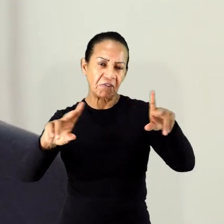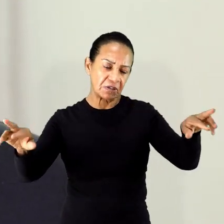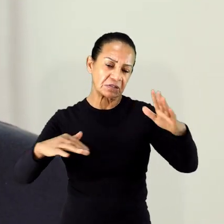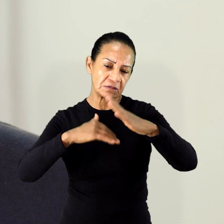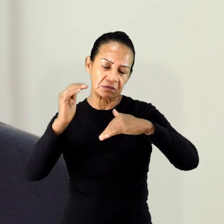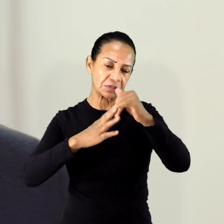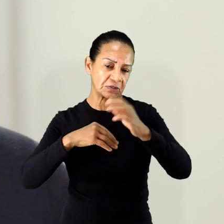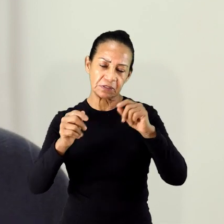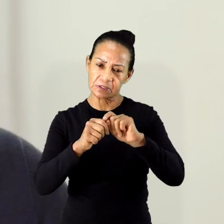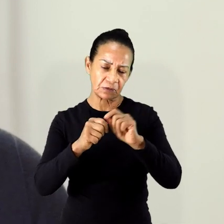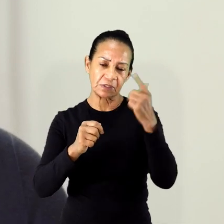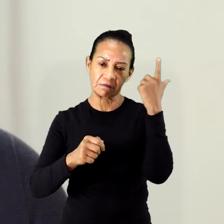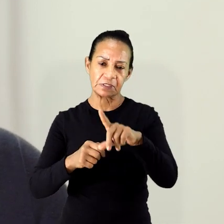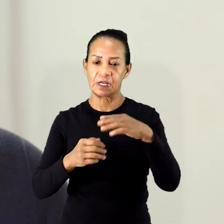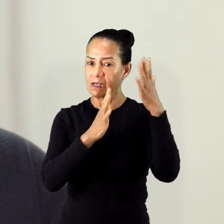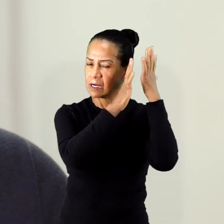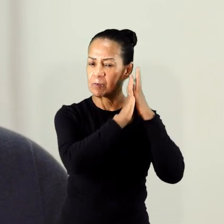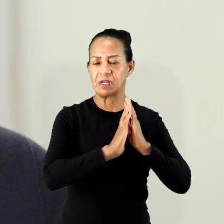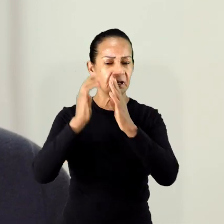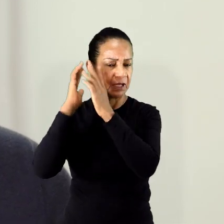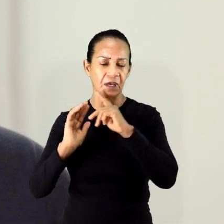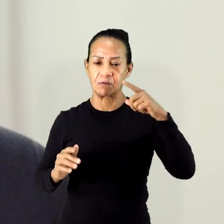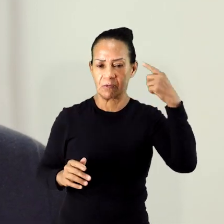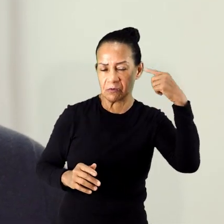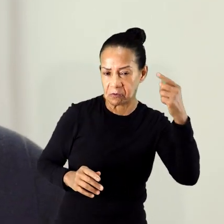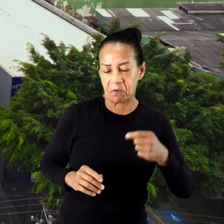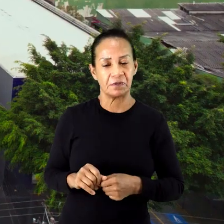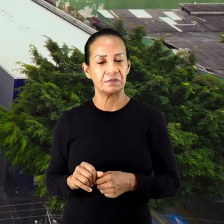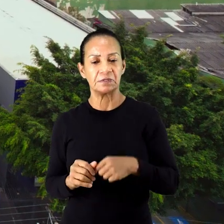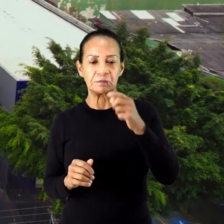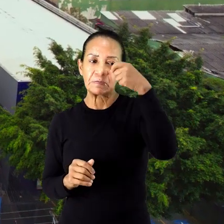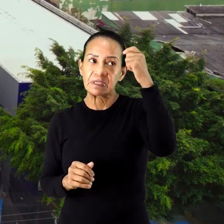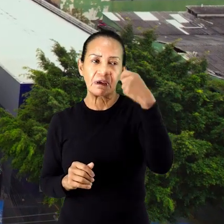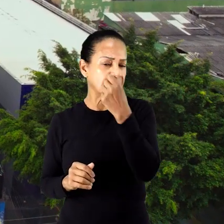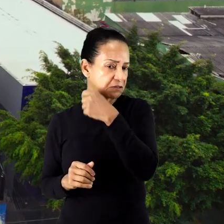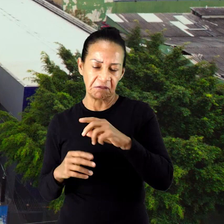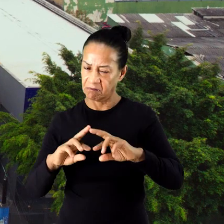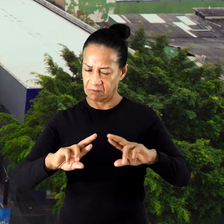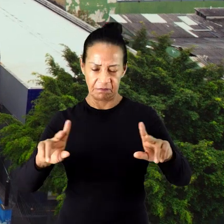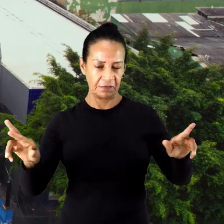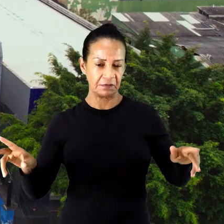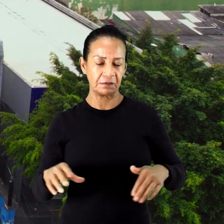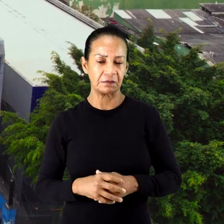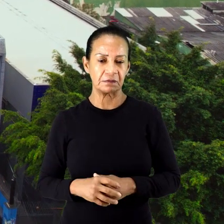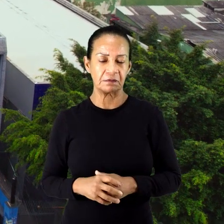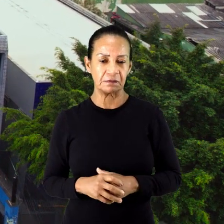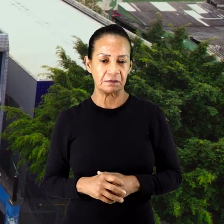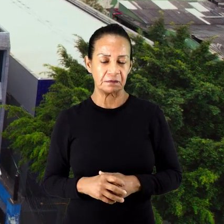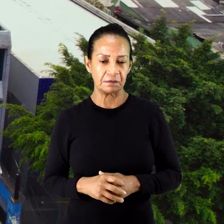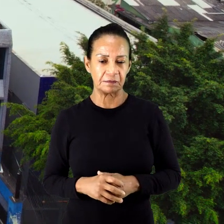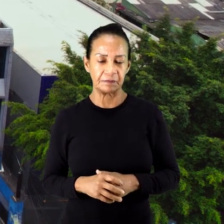pelas outras profissões que elas exercem, né? Cabeleireira, maquiadora, figurinista, atriz, ator. Particularmente para mim, eu tenho aprendido muito